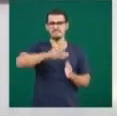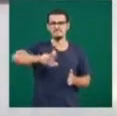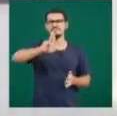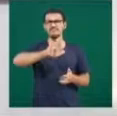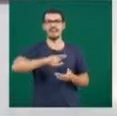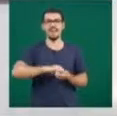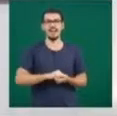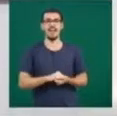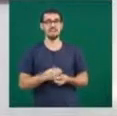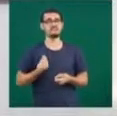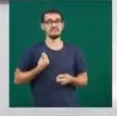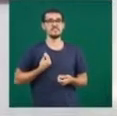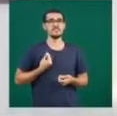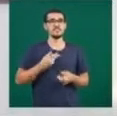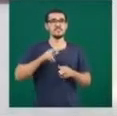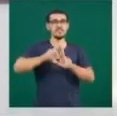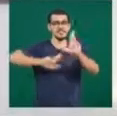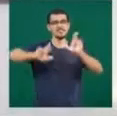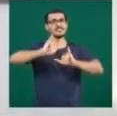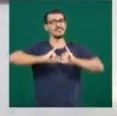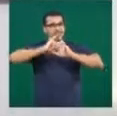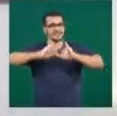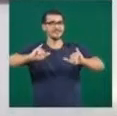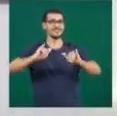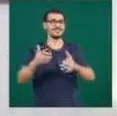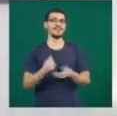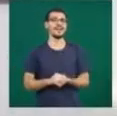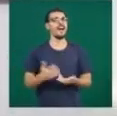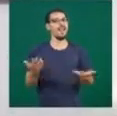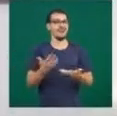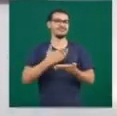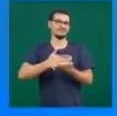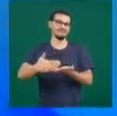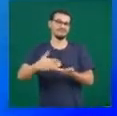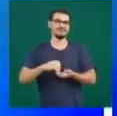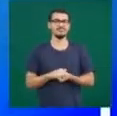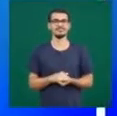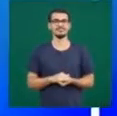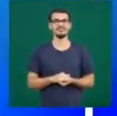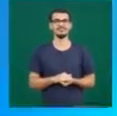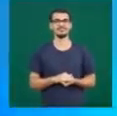dá uma palhinha aqui para nós um pouquinho antes, hein? O TVU Notícias de hoje está só começando.